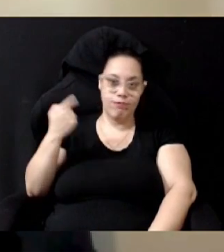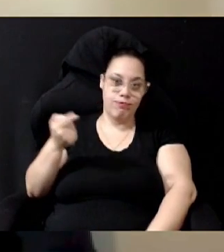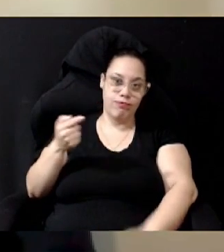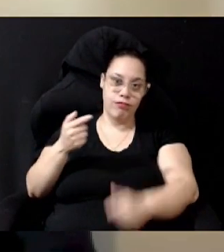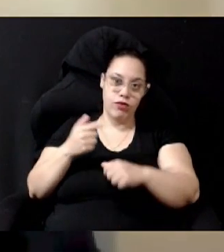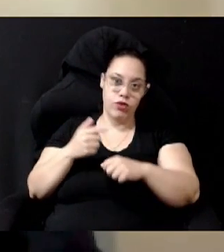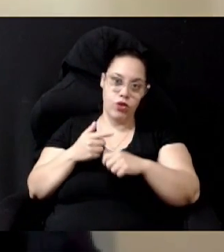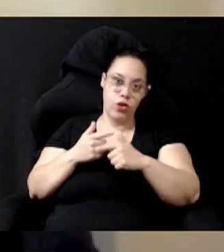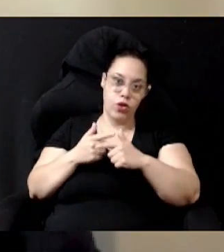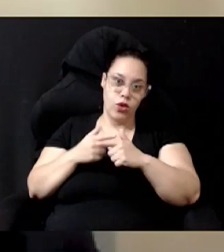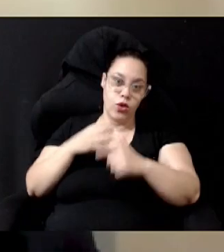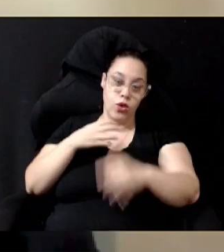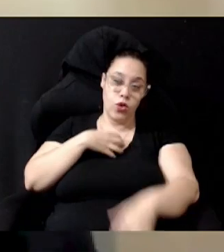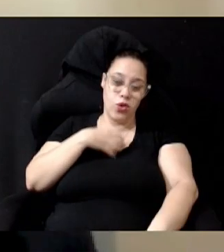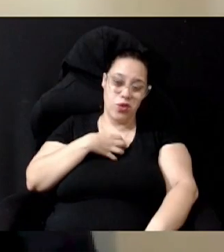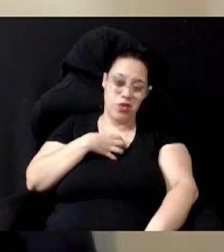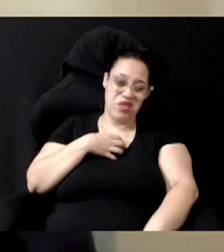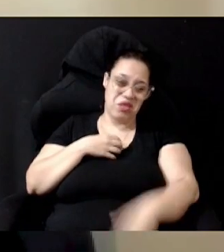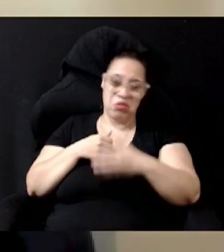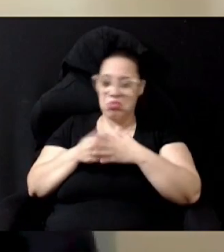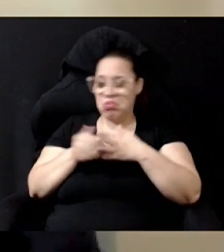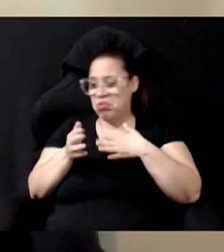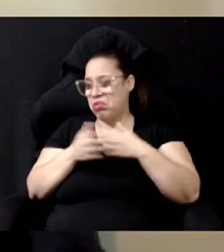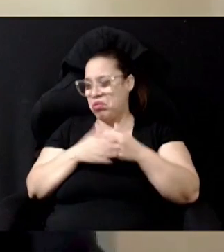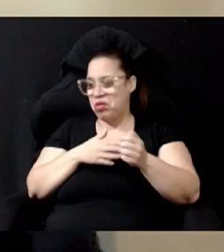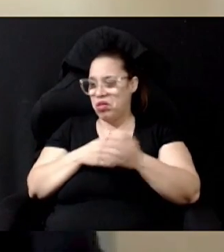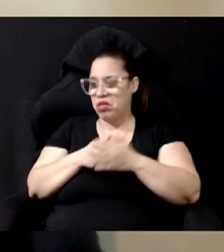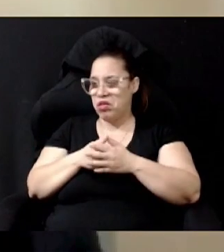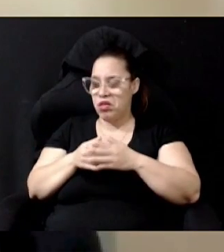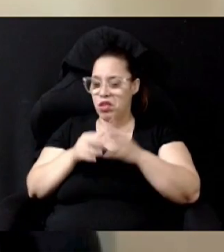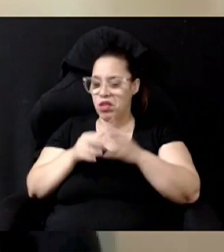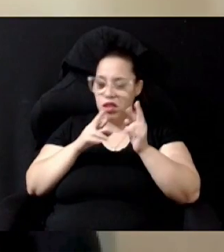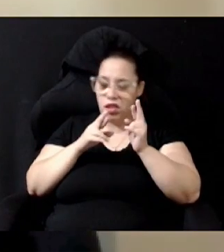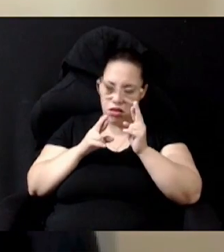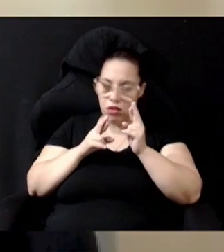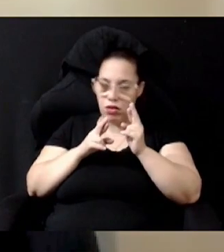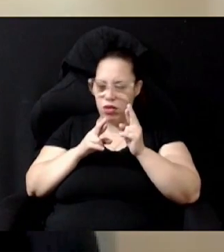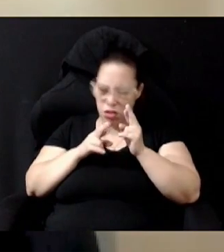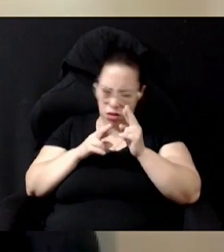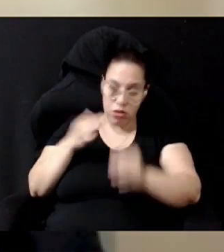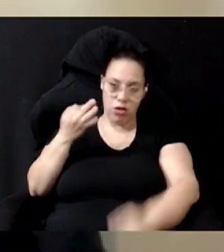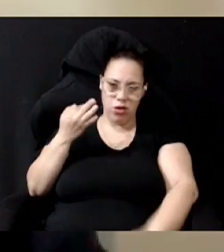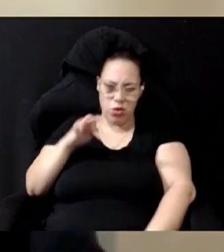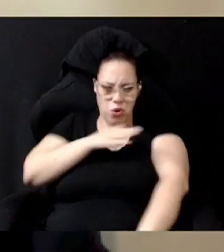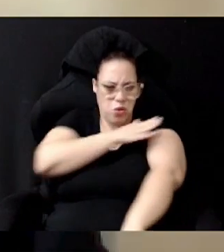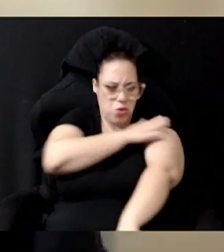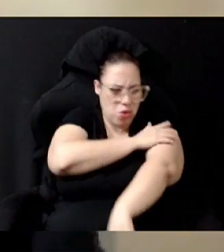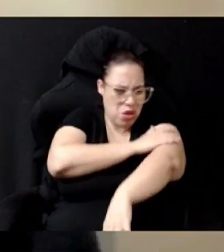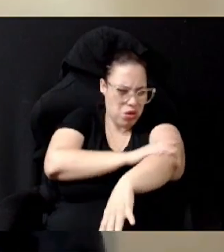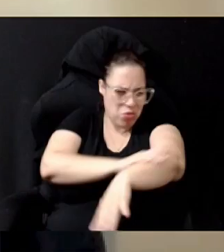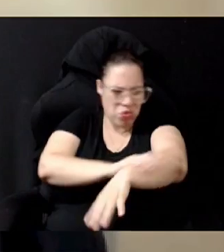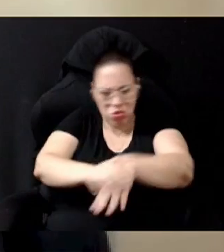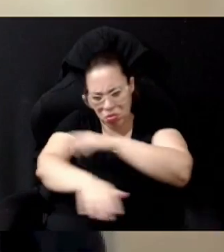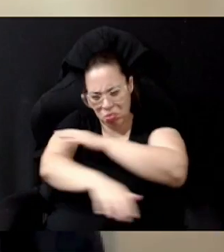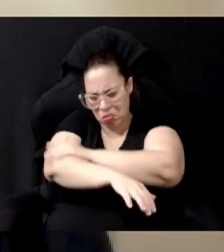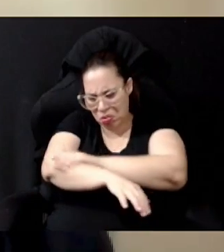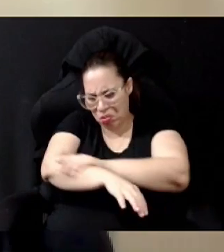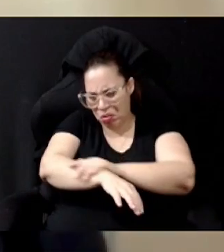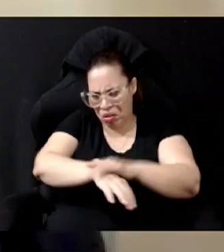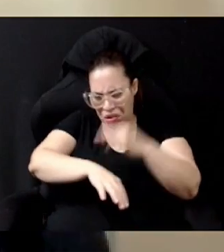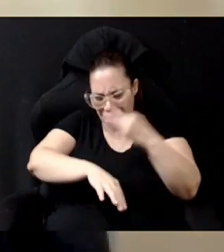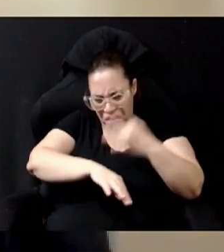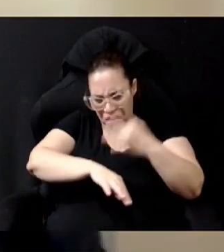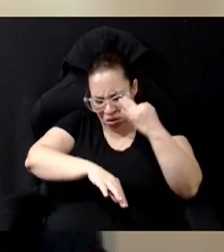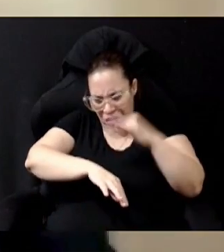muito vagos, como alterações do sono, dores musculares, ou muito